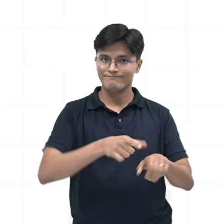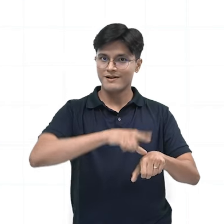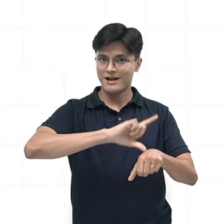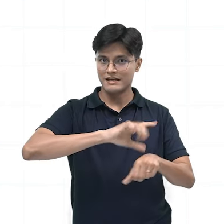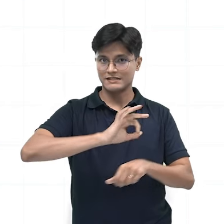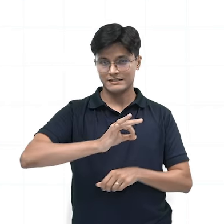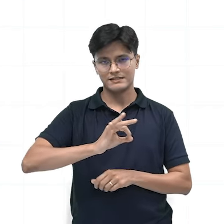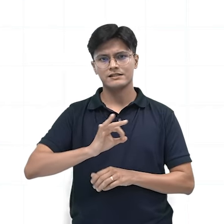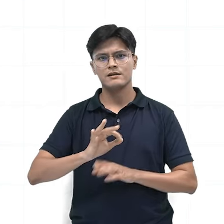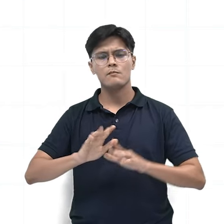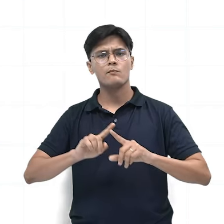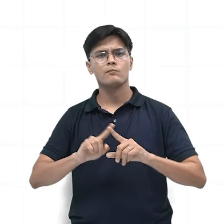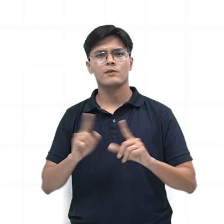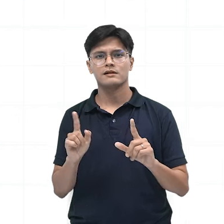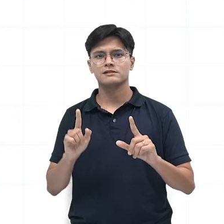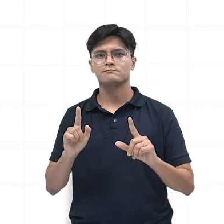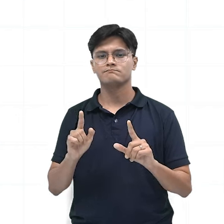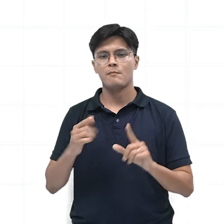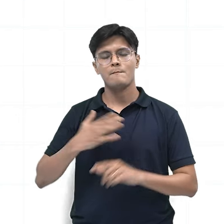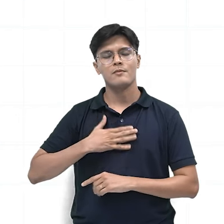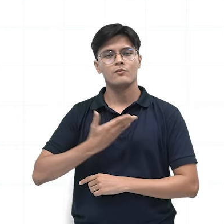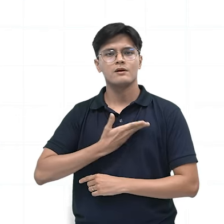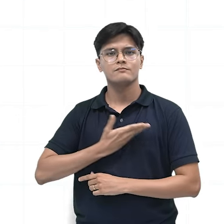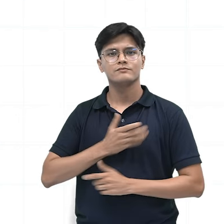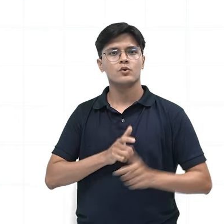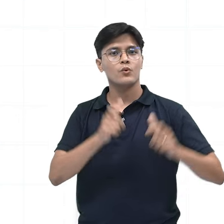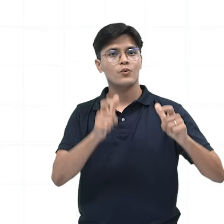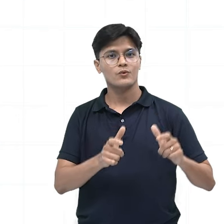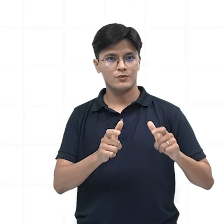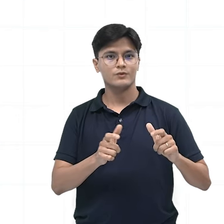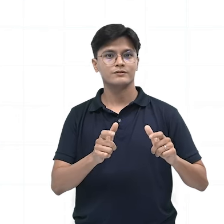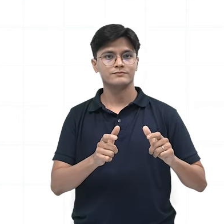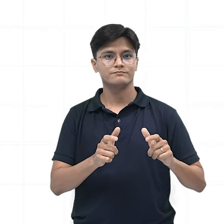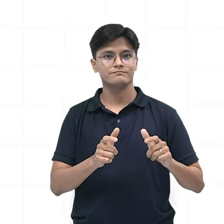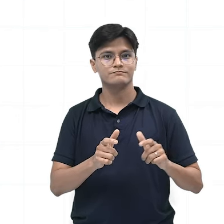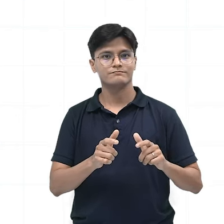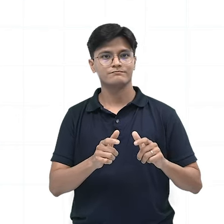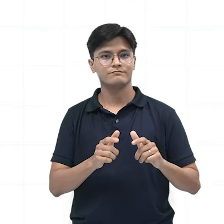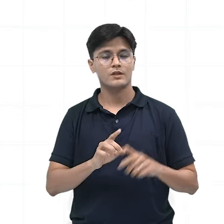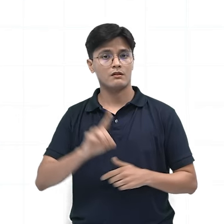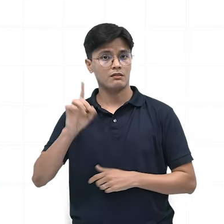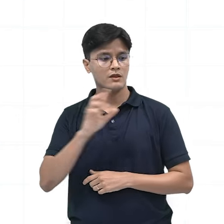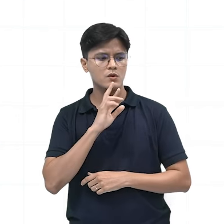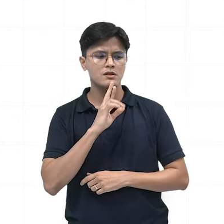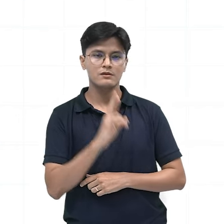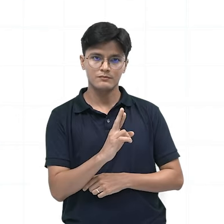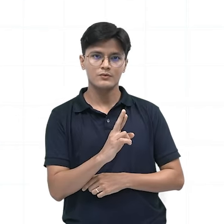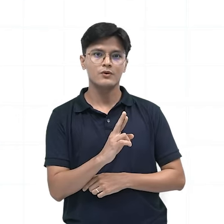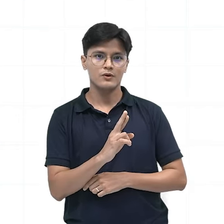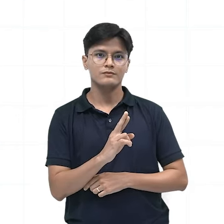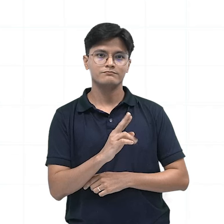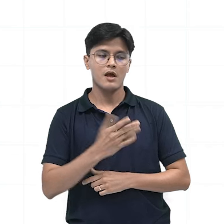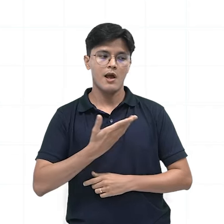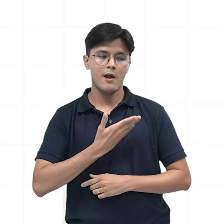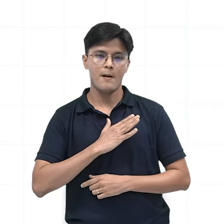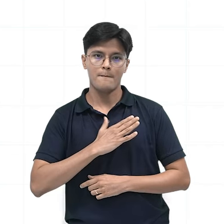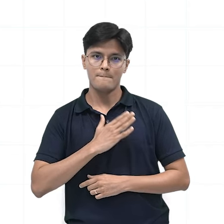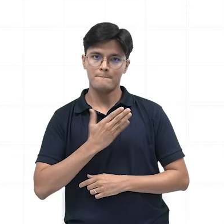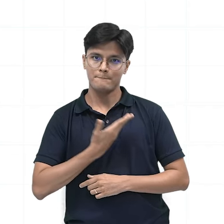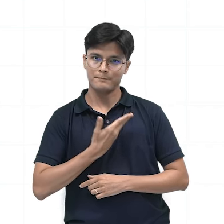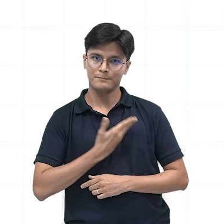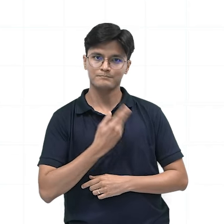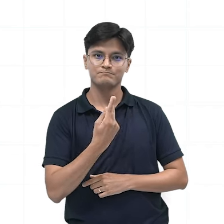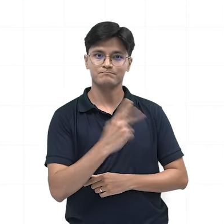onde está ele? E eu bem vos digo que está vivo e são,